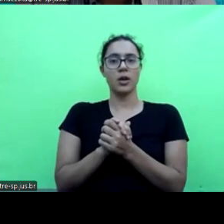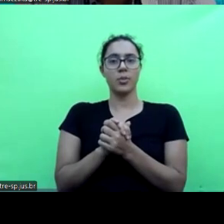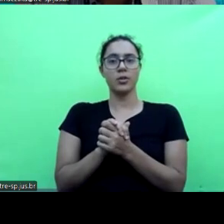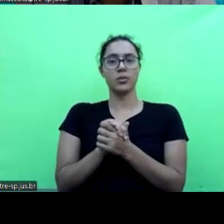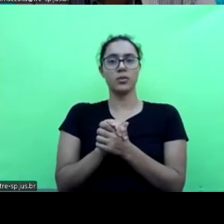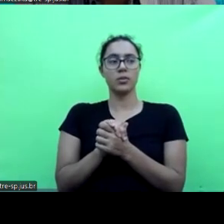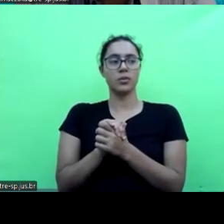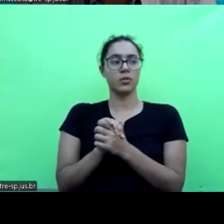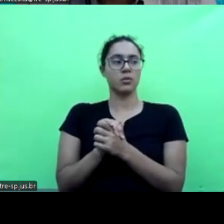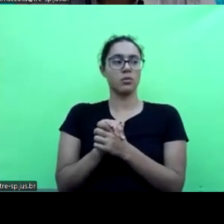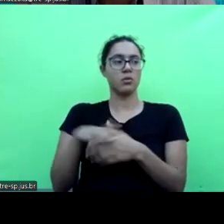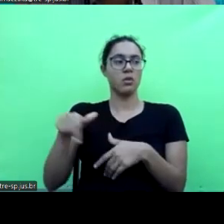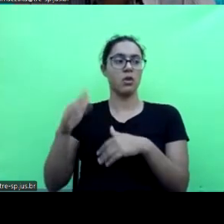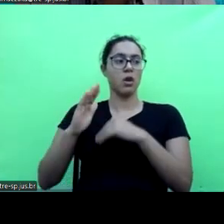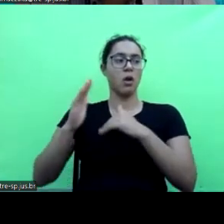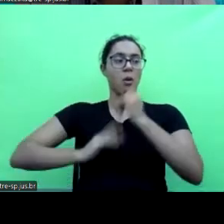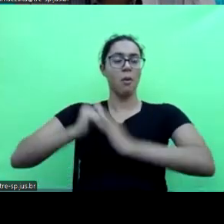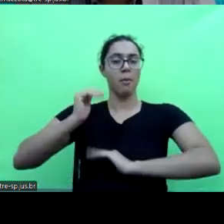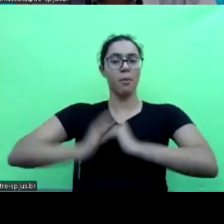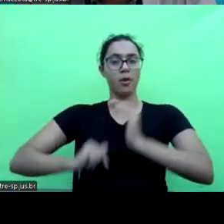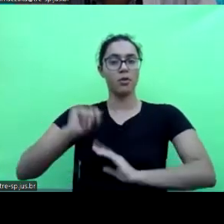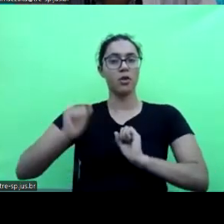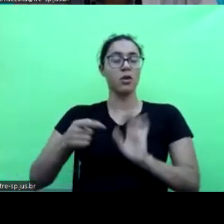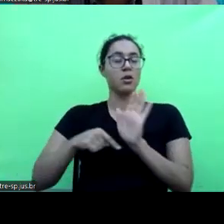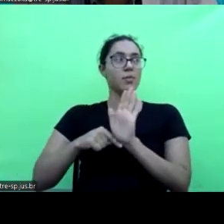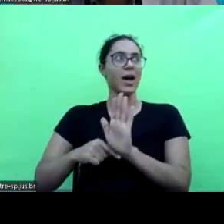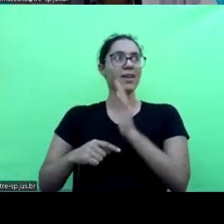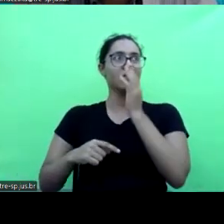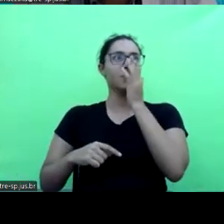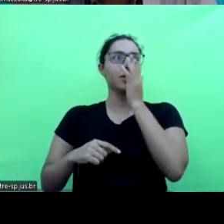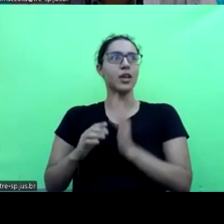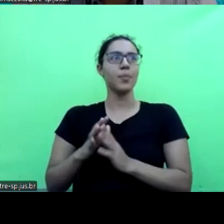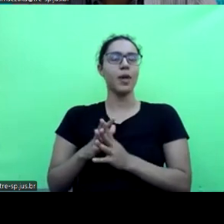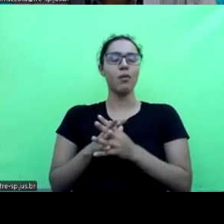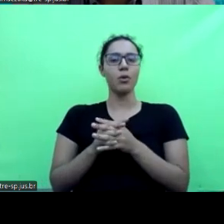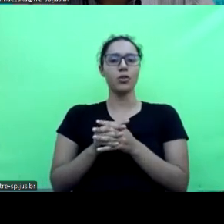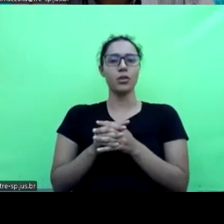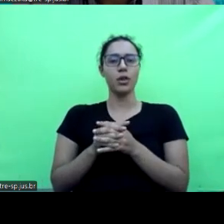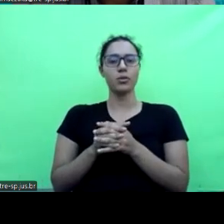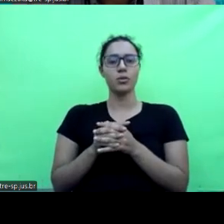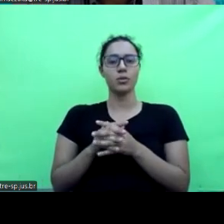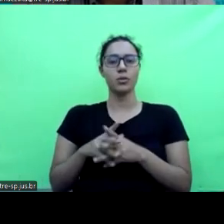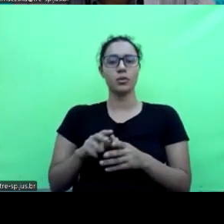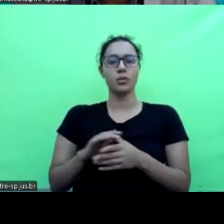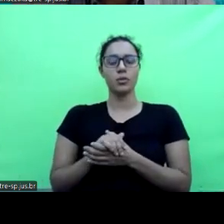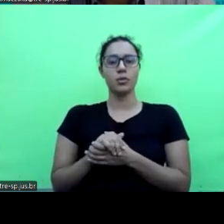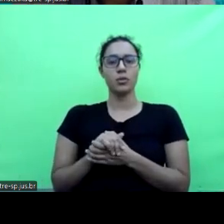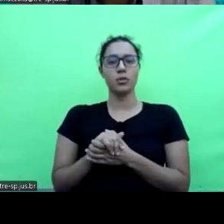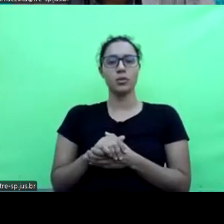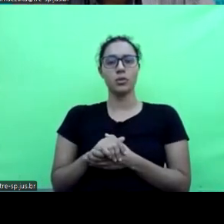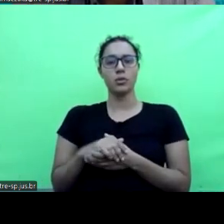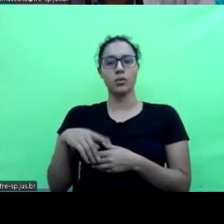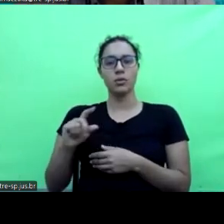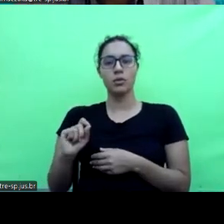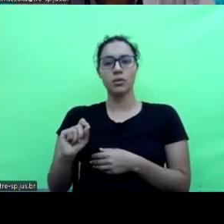médico especialista. Então, eu queria avisar que é uma oportunidade muito boa que a gente está falando com um